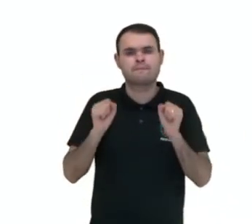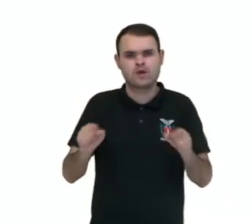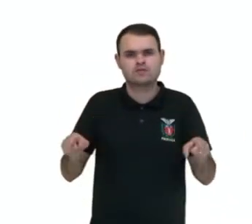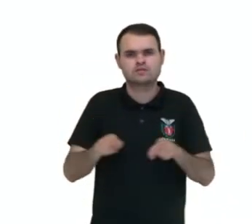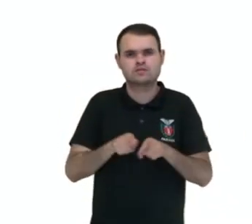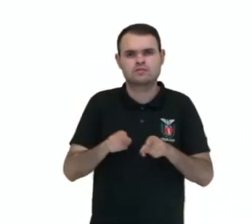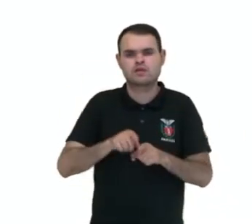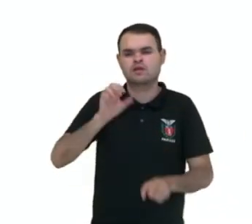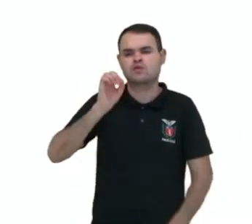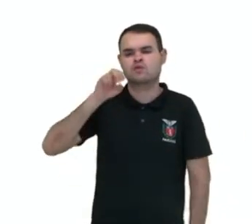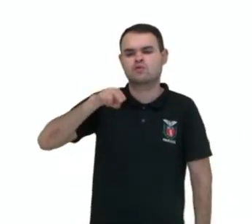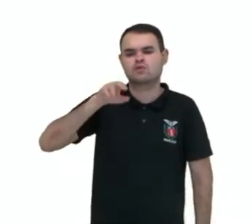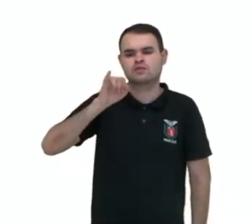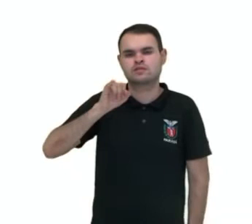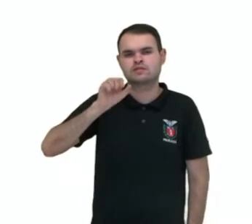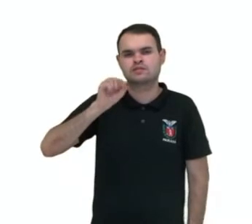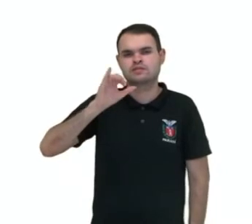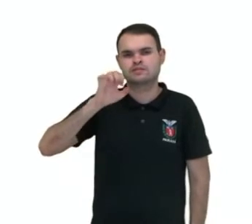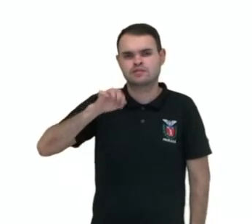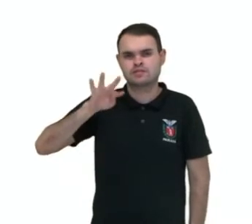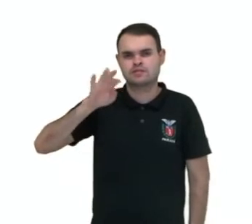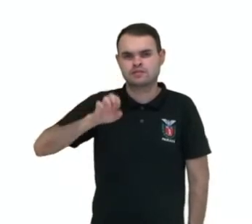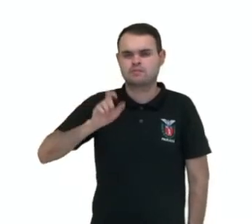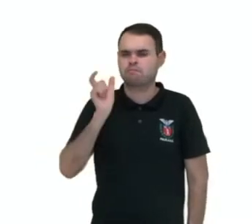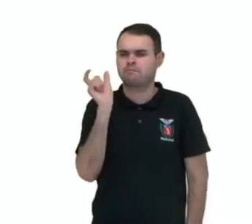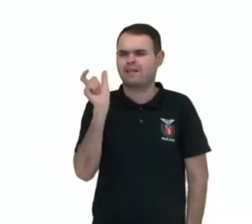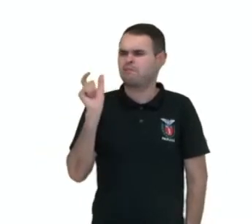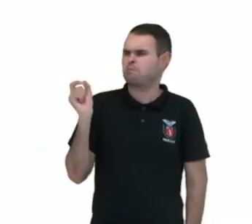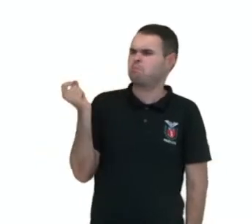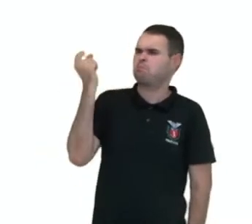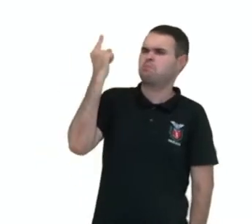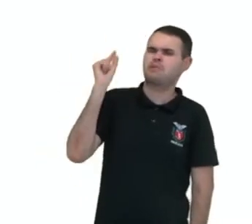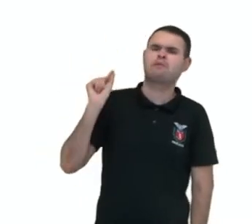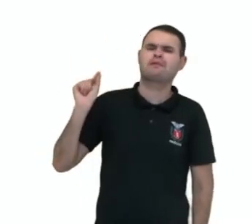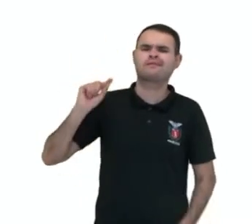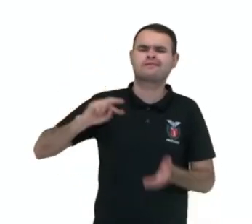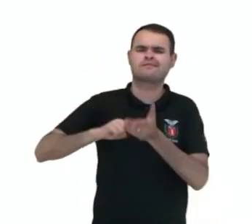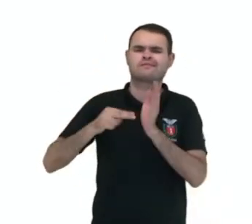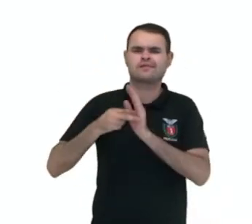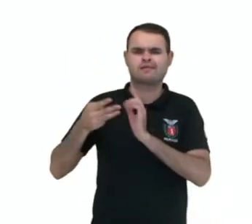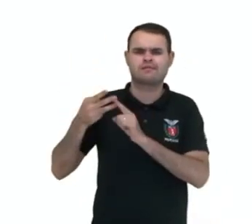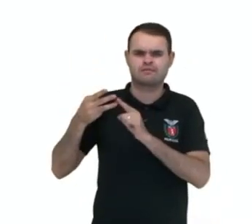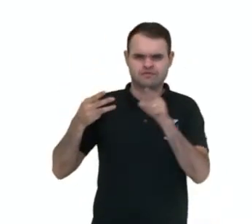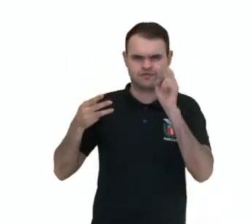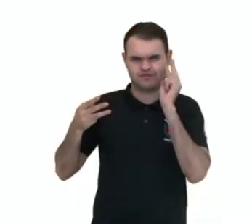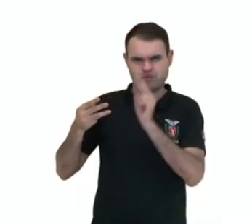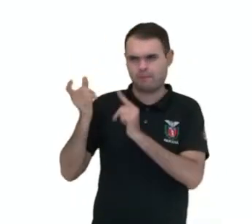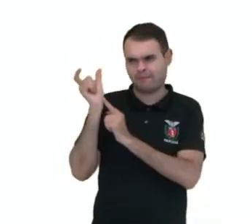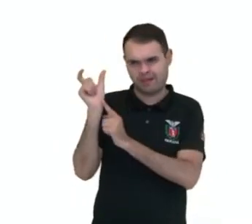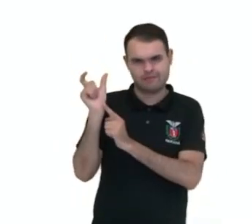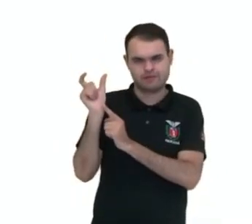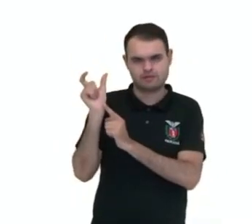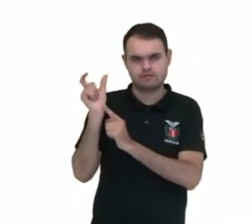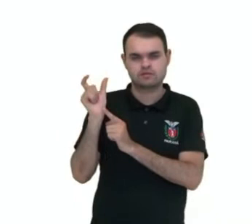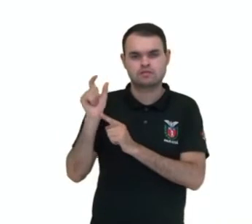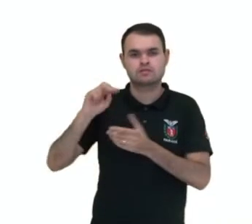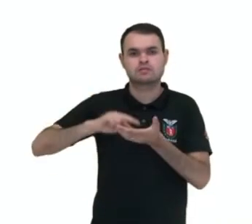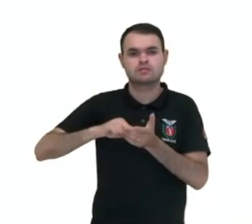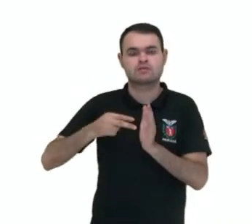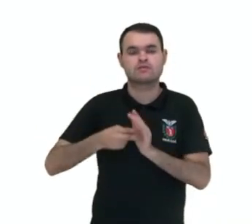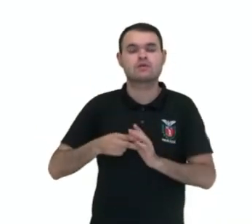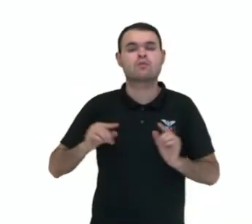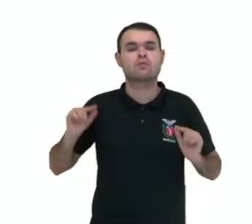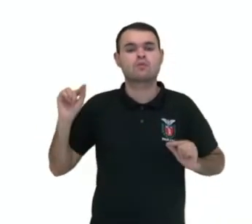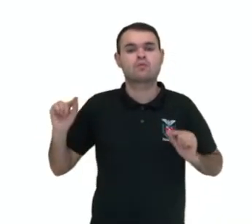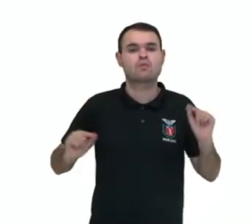narrador onisciente. Opa, professor, que palavra é essa? Onisciente. Vocês já viram falar nessa palavra? É quando